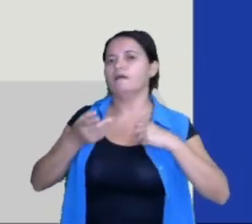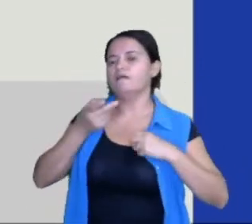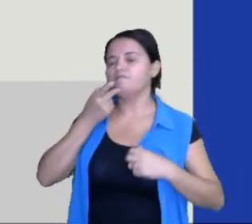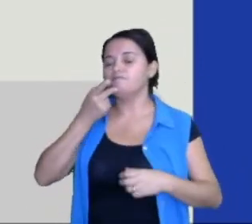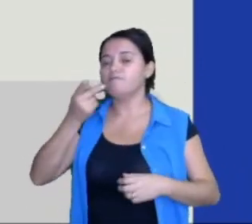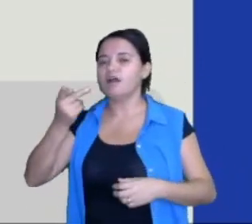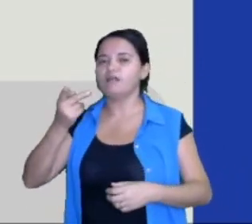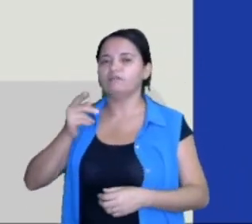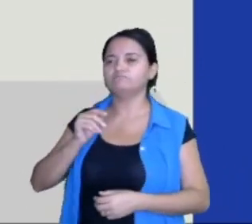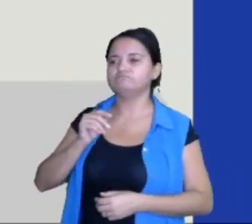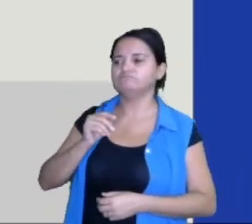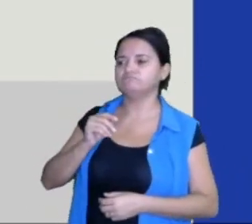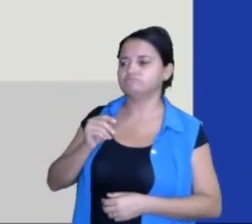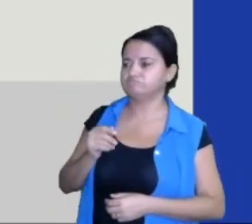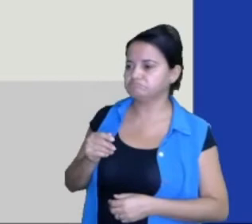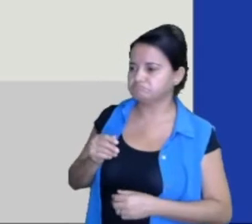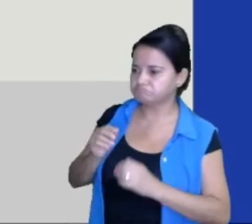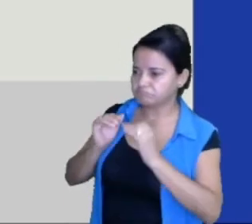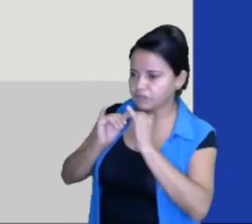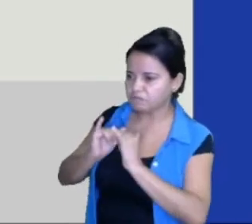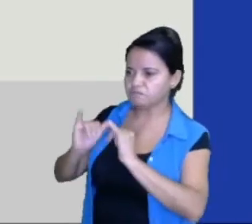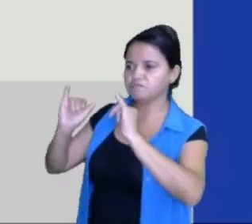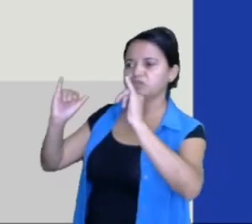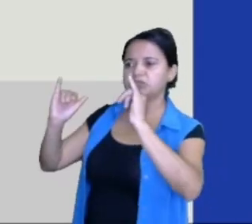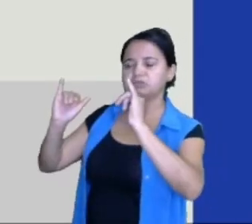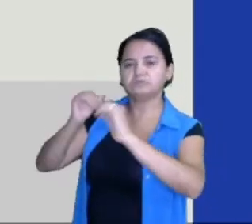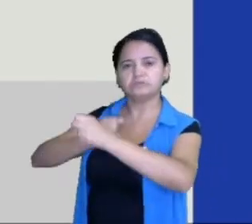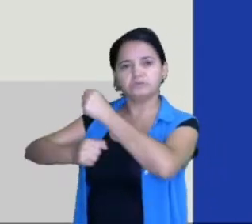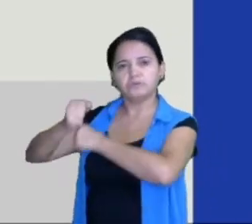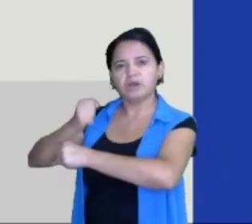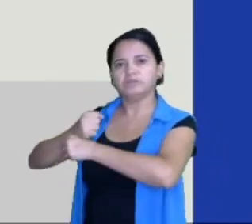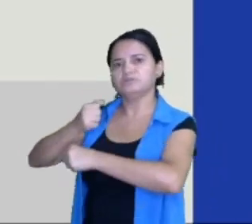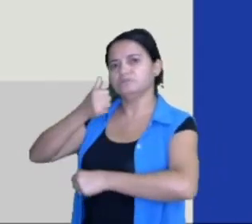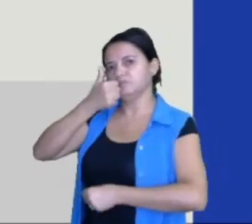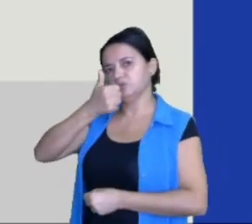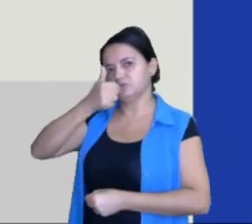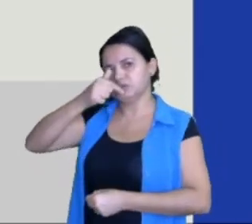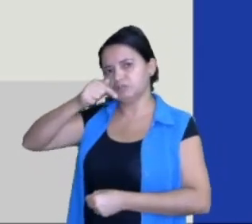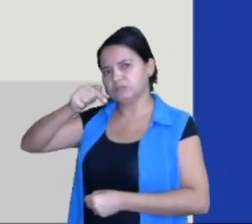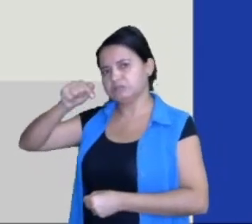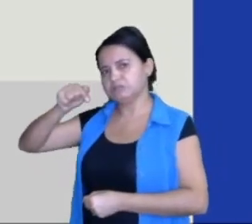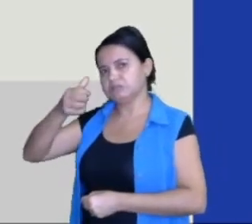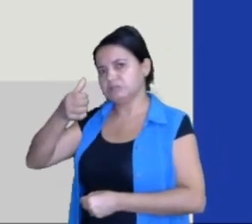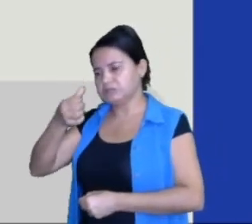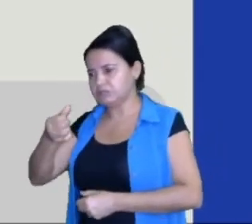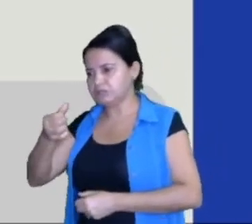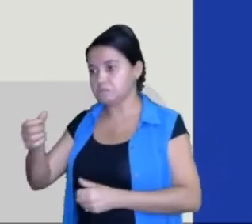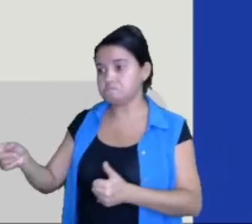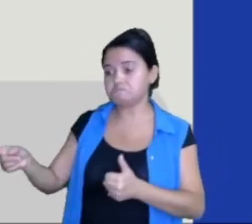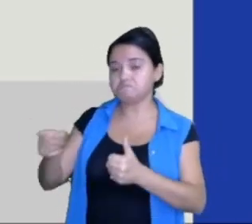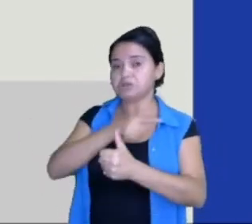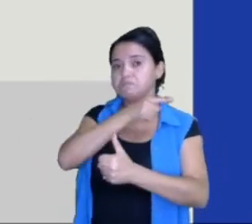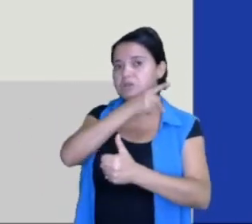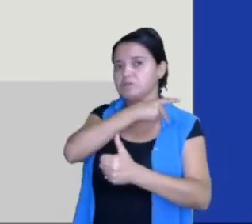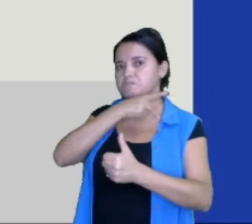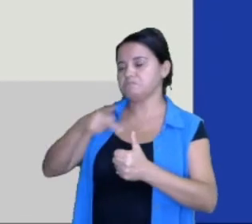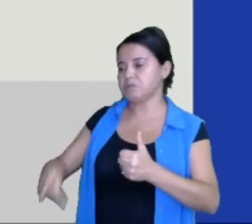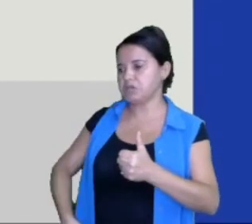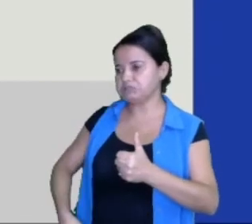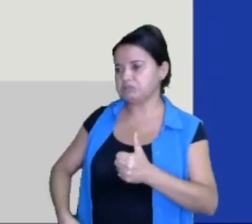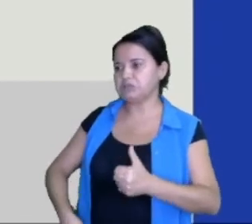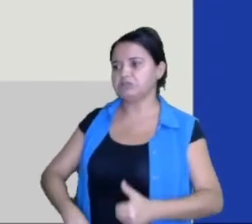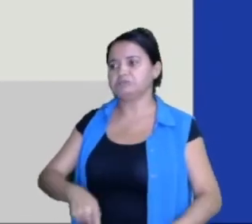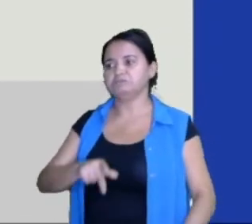dos Estados Unidos, né, em 1776. O primeiro presidente dos Estados Unidos é o